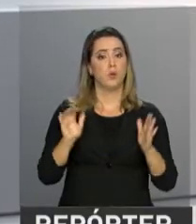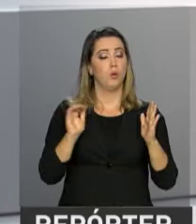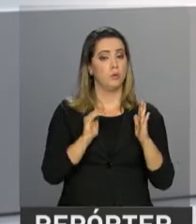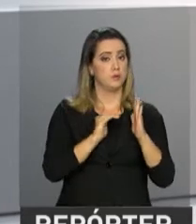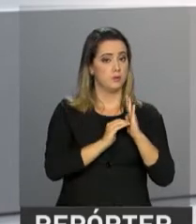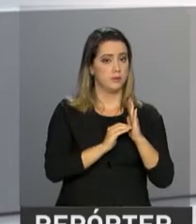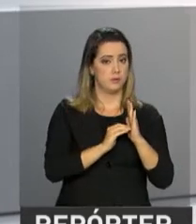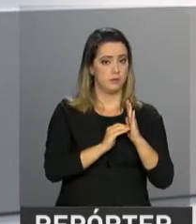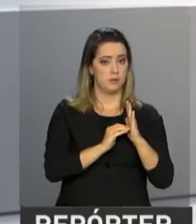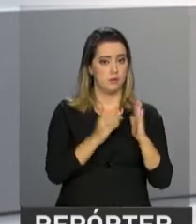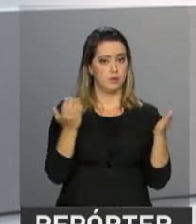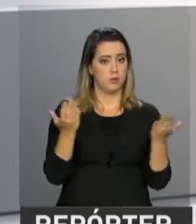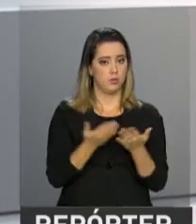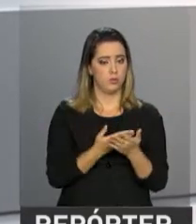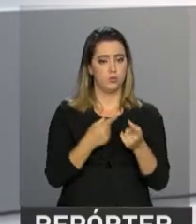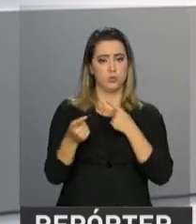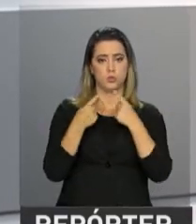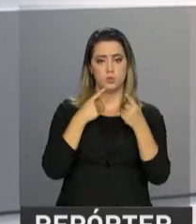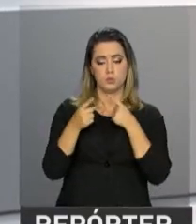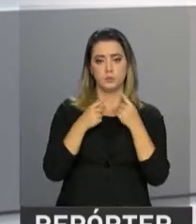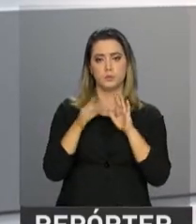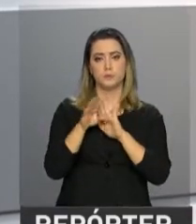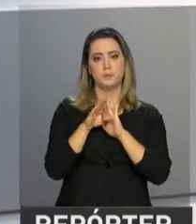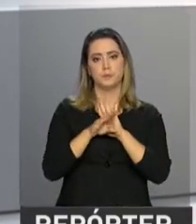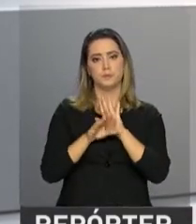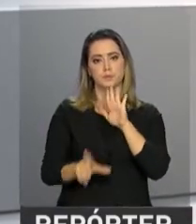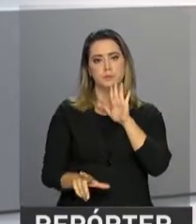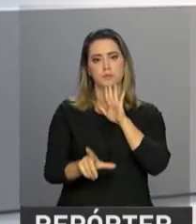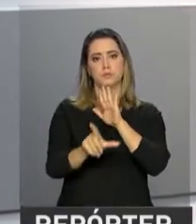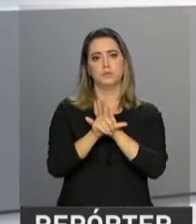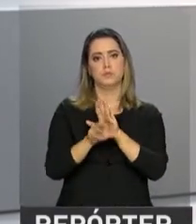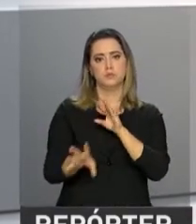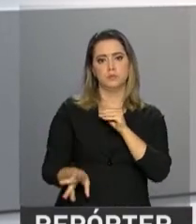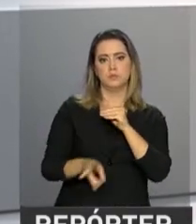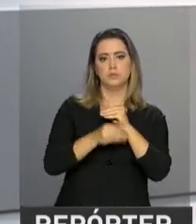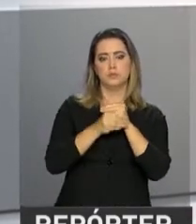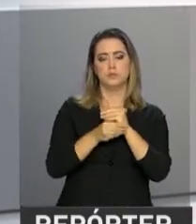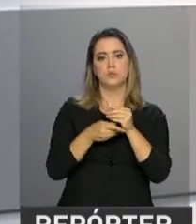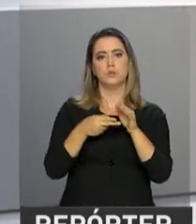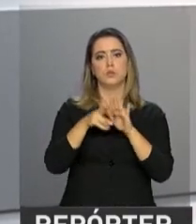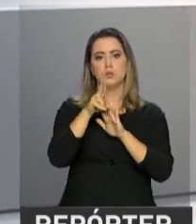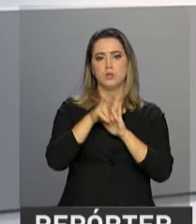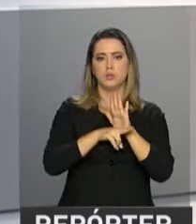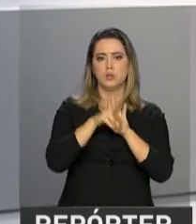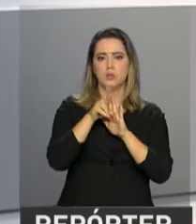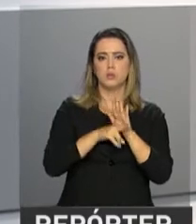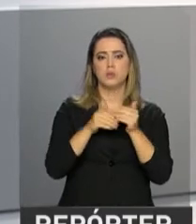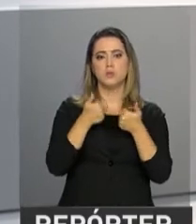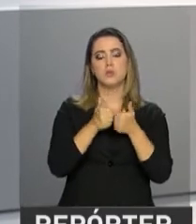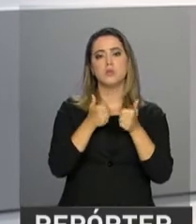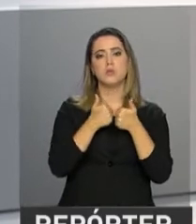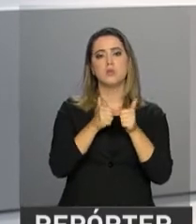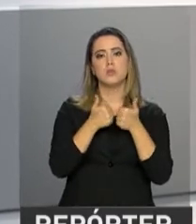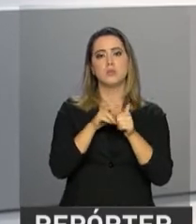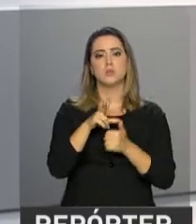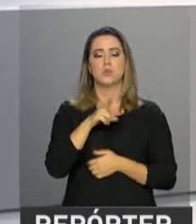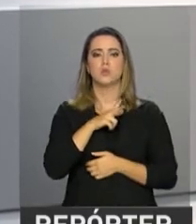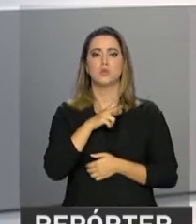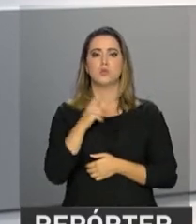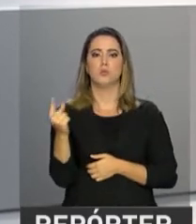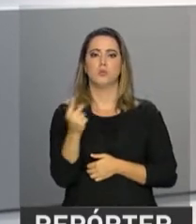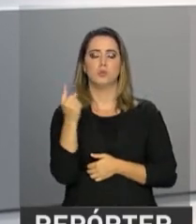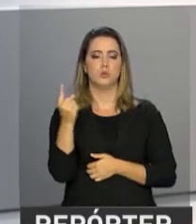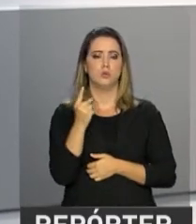Senado Federal discute hoje, em plenário, o projeto de lei complementar que regulamenta o transporte privado individual de